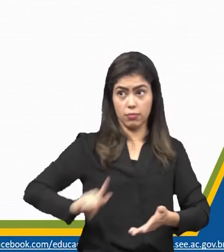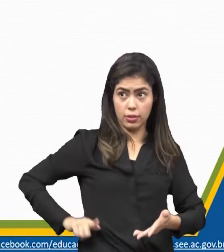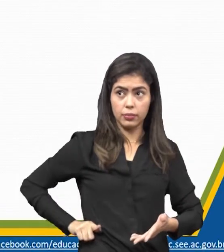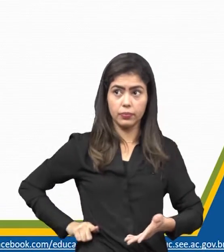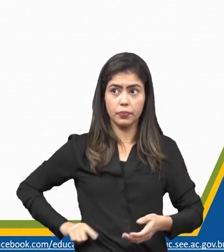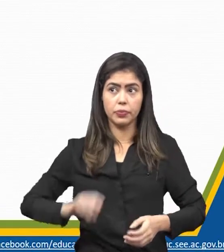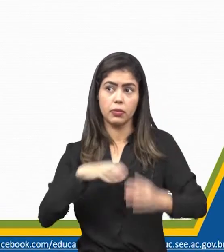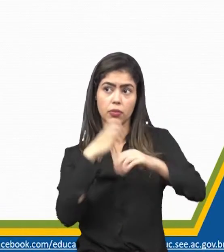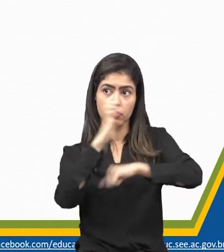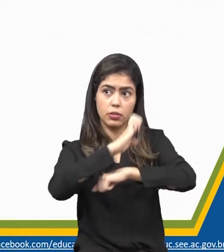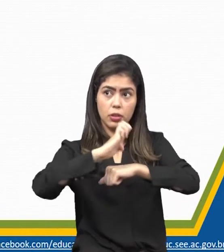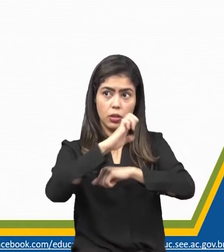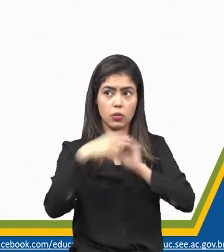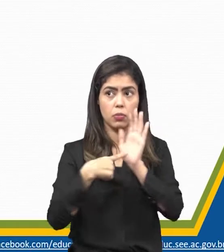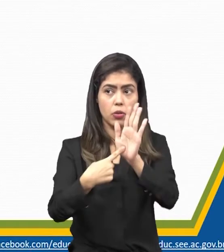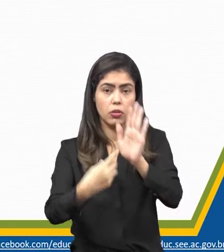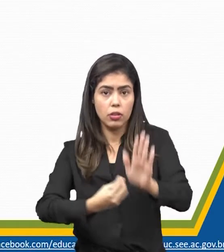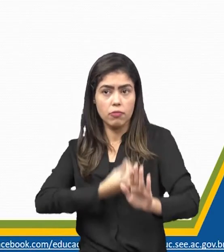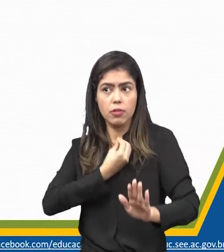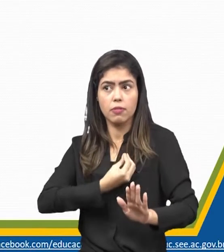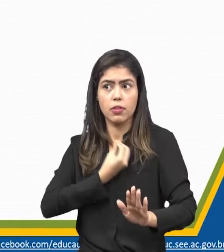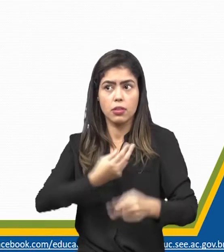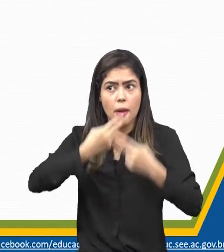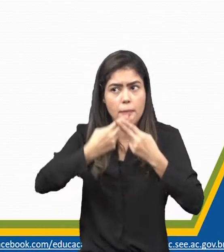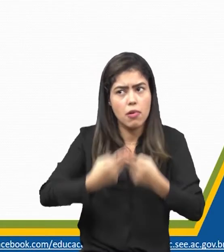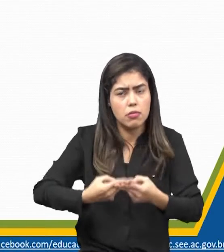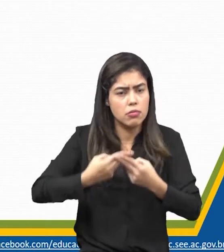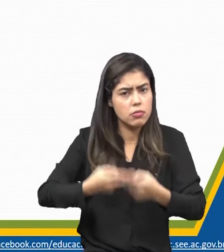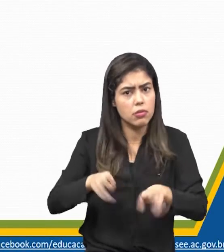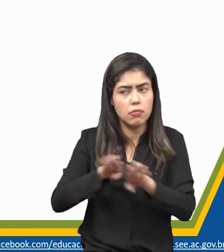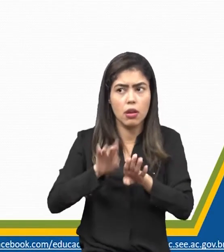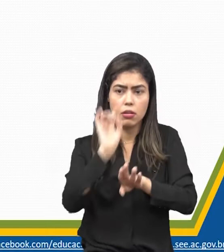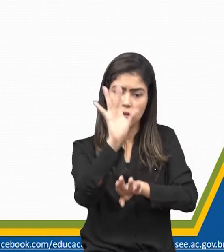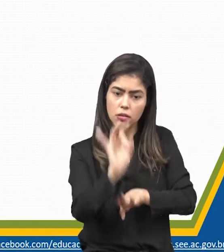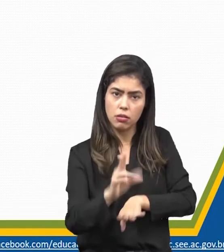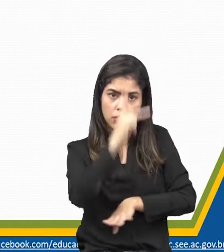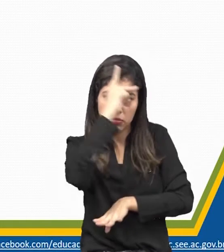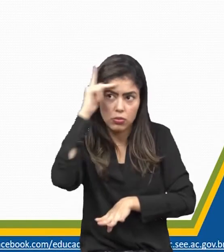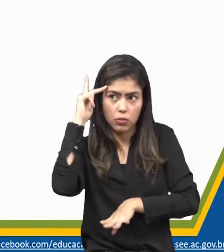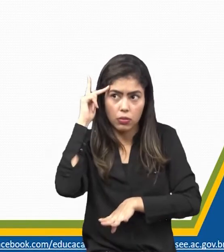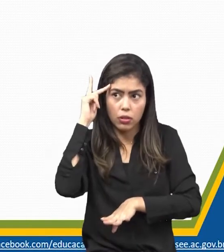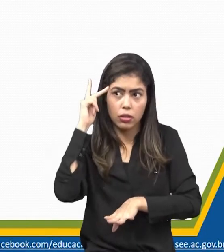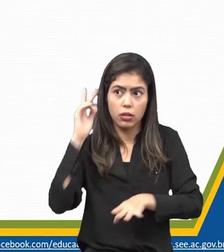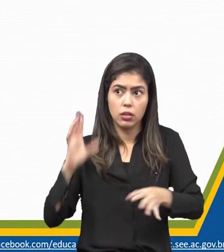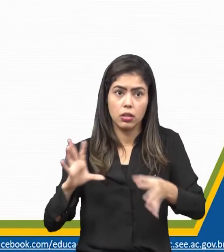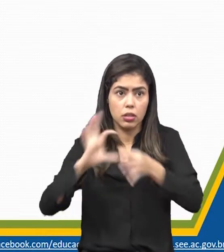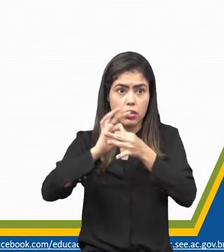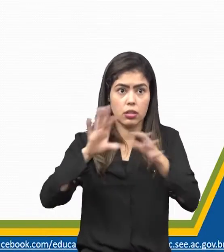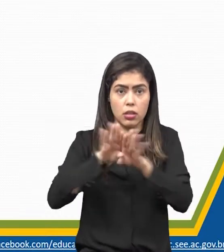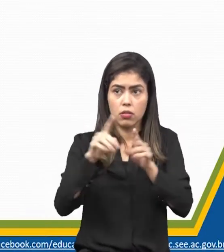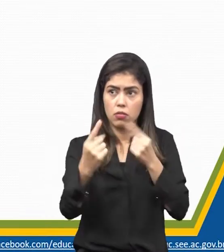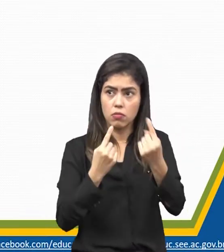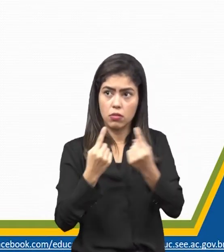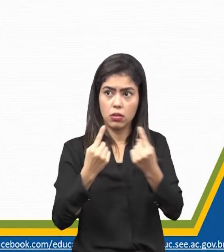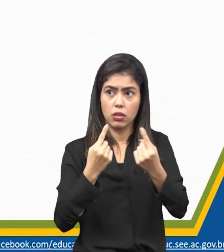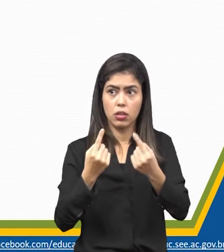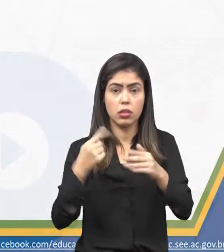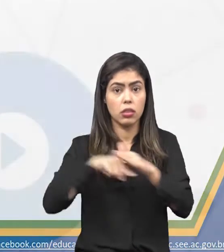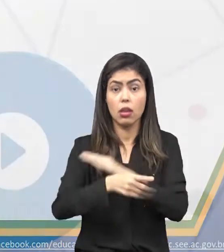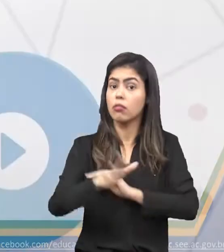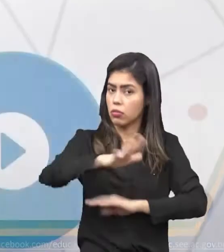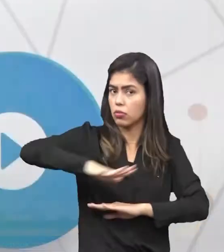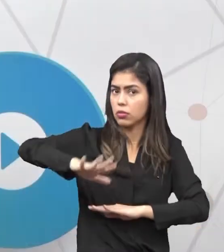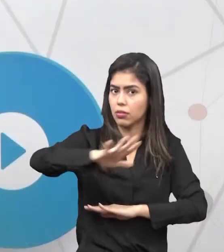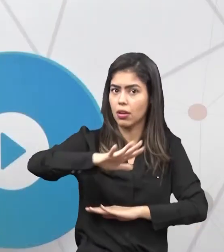um governo, um Estado, proporciona a convivência pacífica entre indivíduos que integram uma